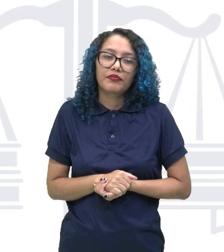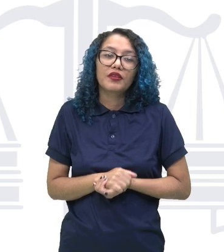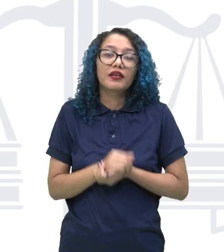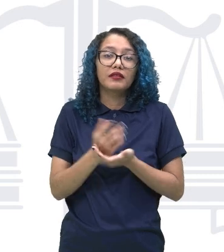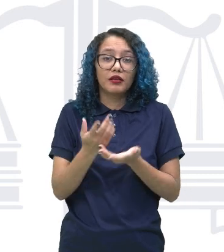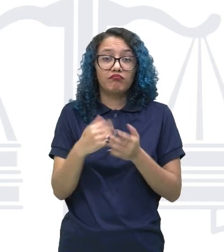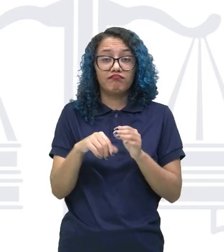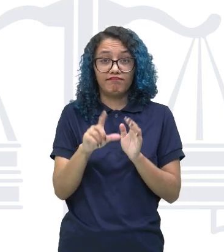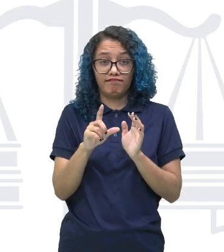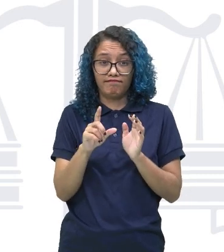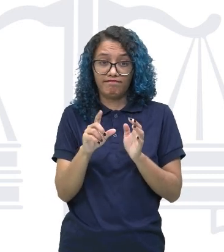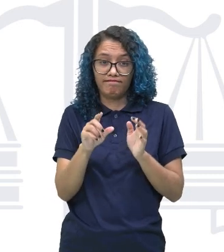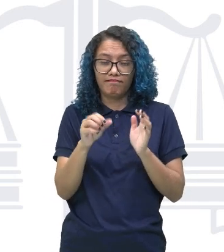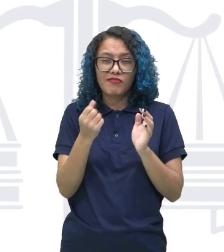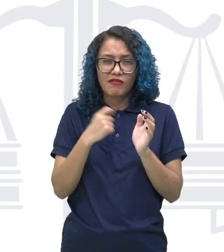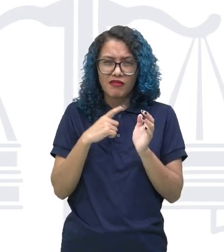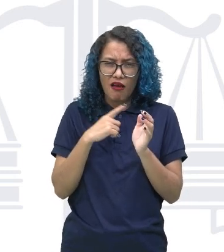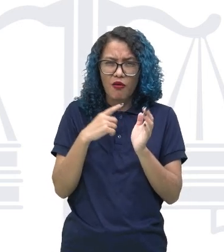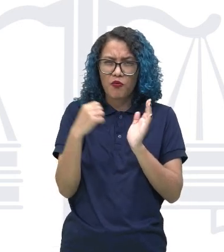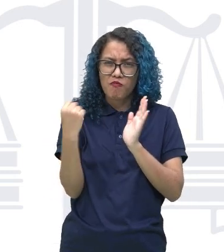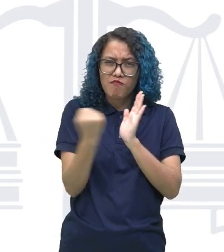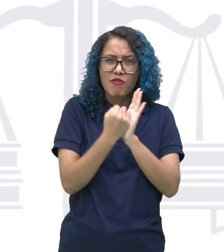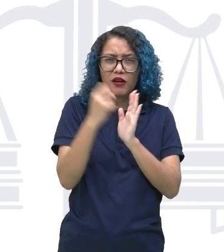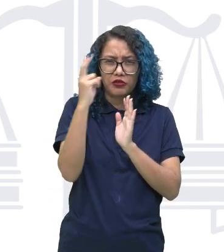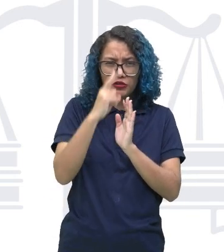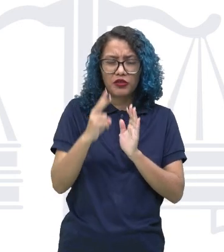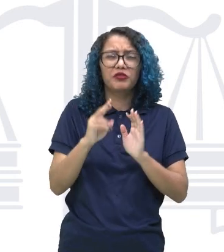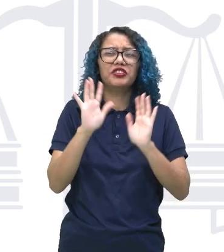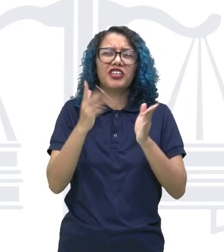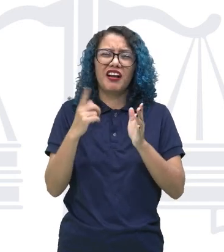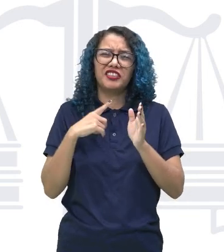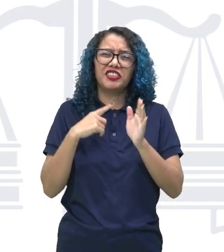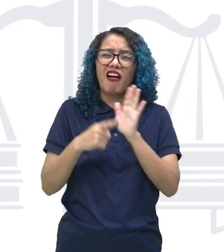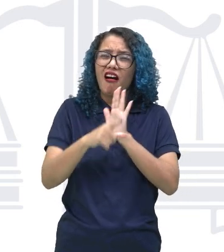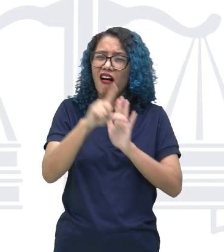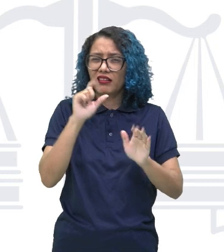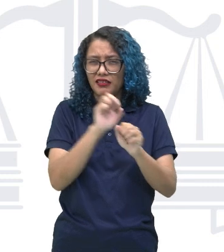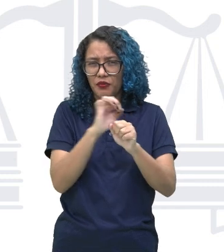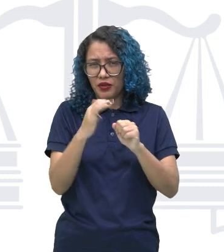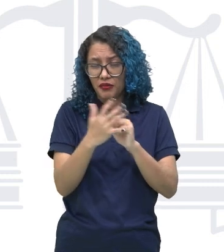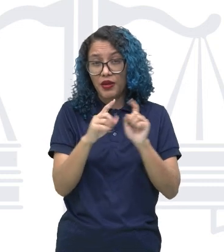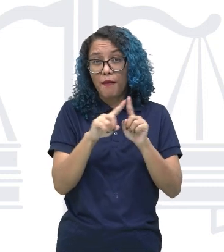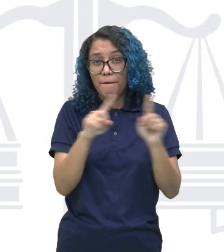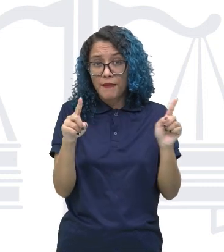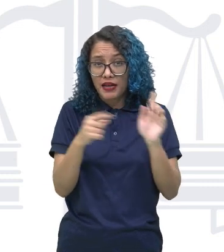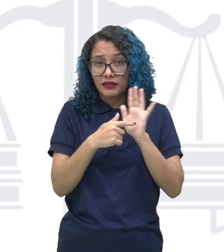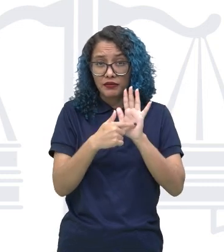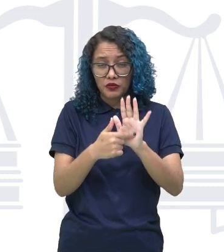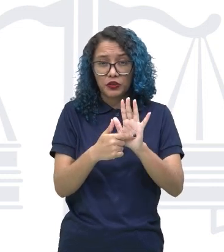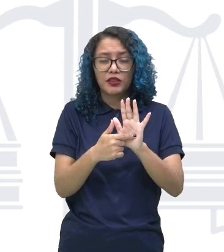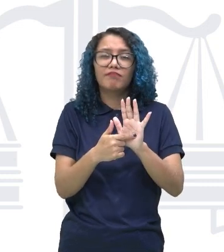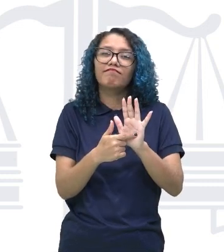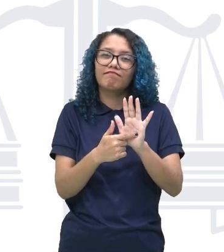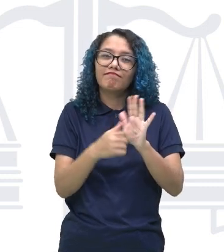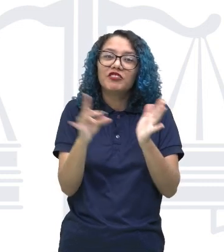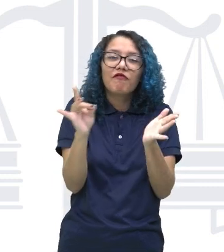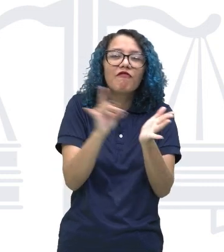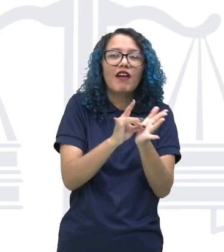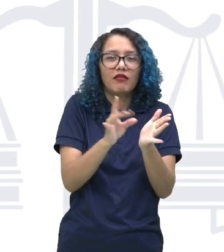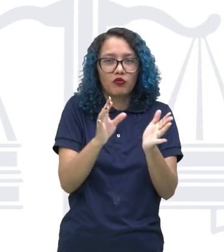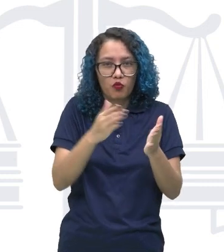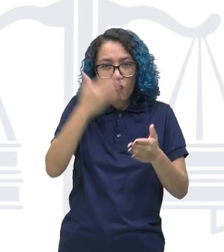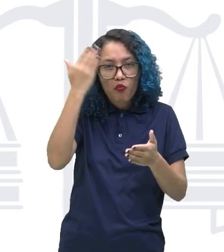né, que se intensificou muito antes da pandemia. Então, a pandemia ela só veio evidenciar